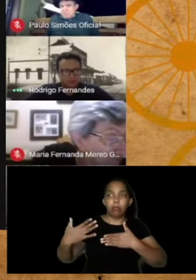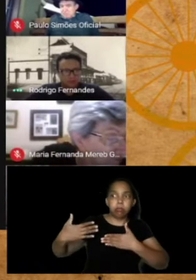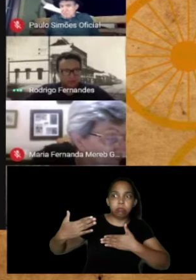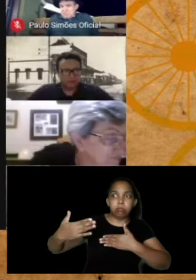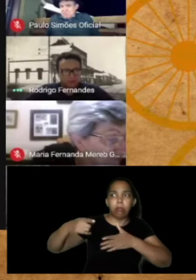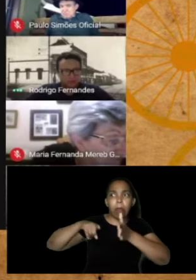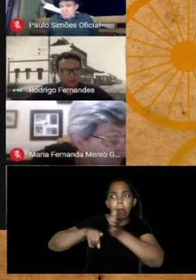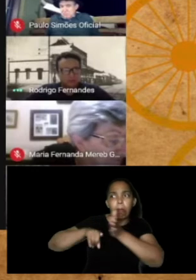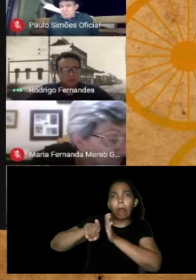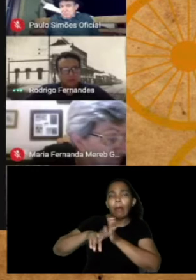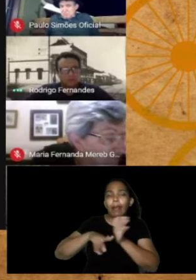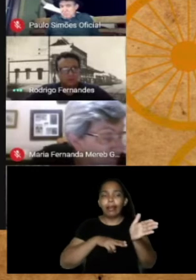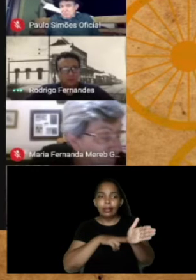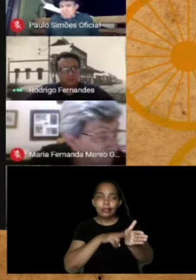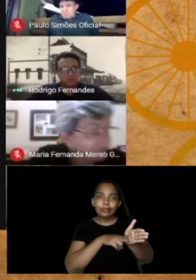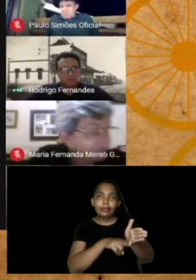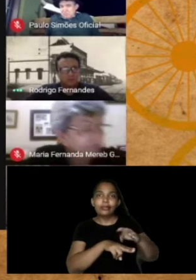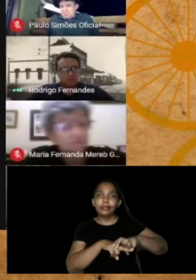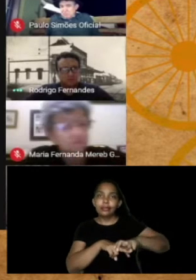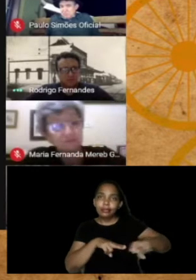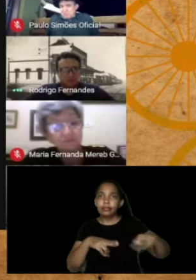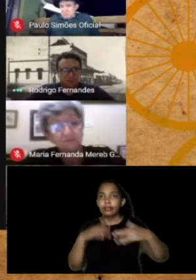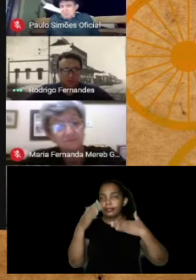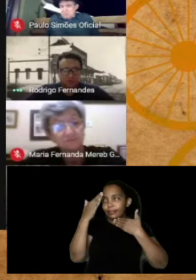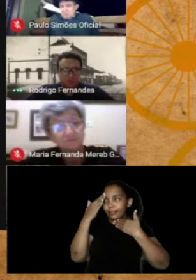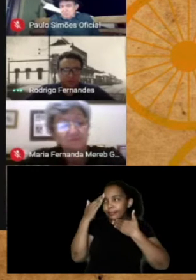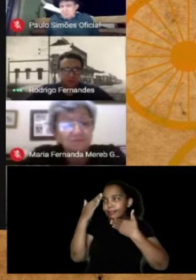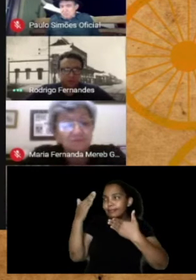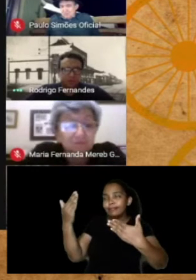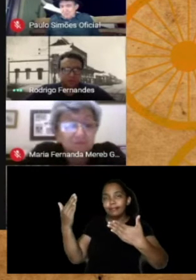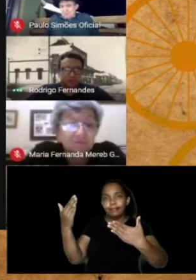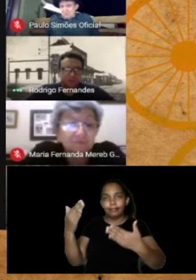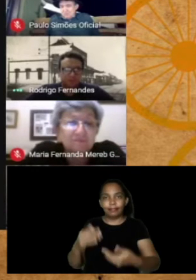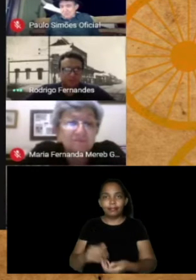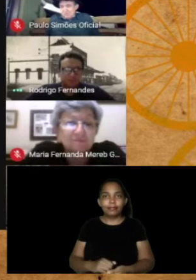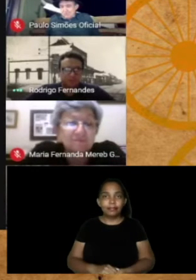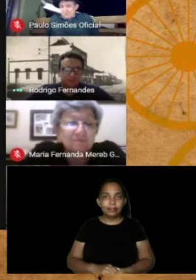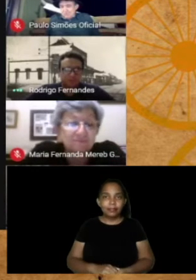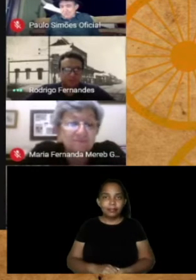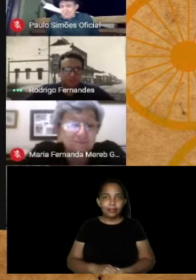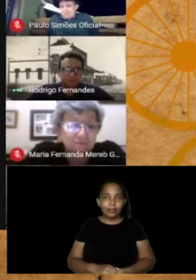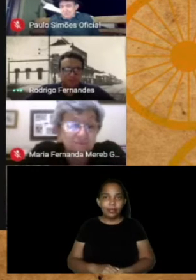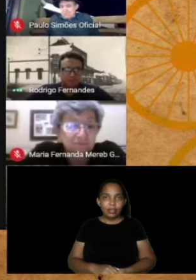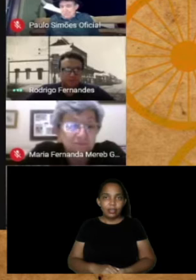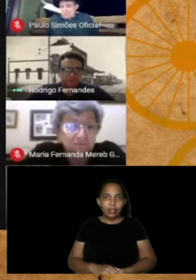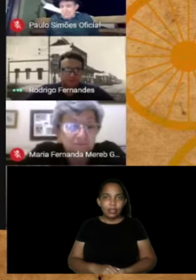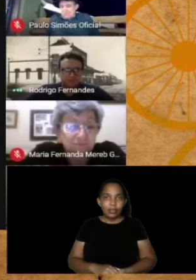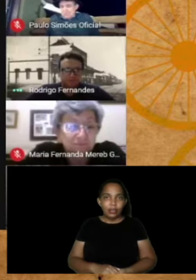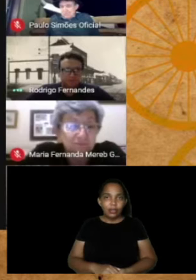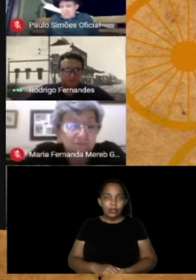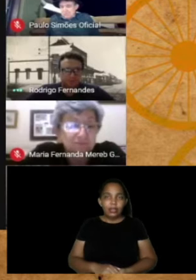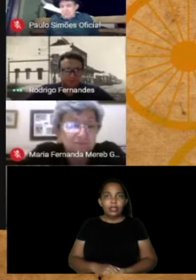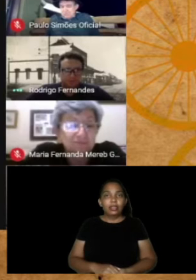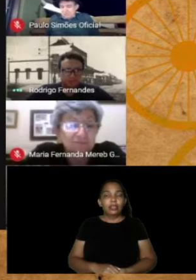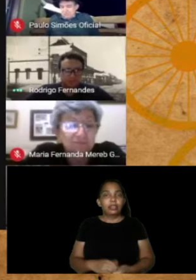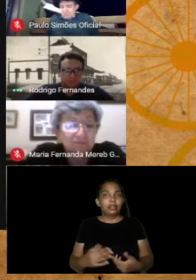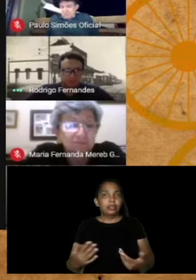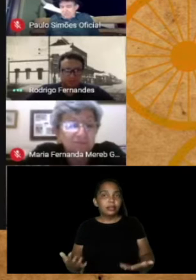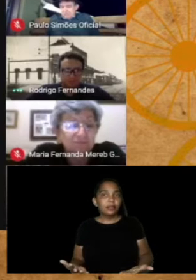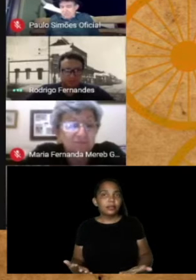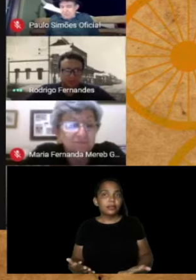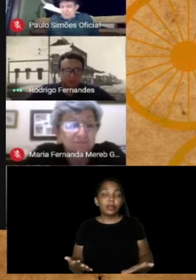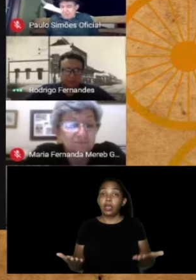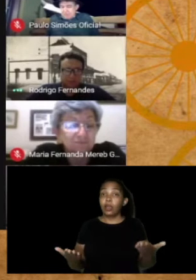pela Noroeste do Brasil. Eu agradeço os comentários. Eu agradeço esses comentários e